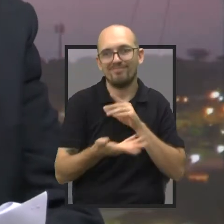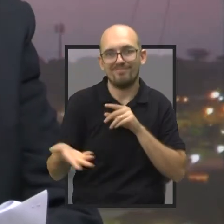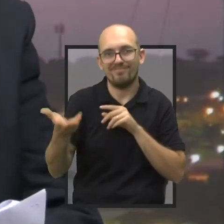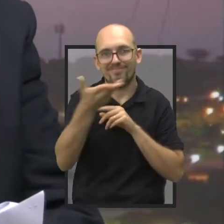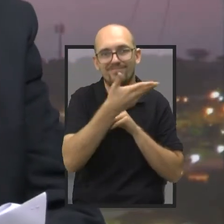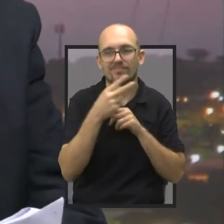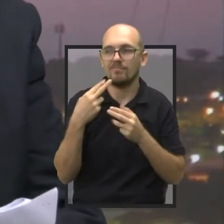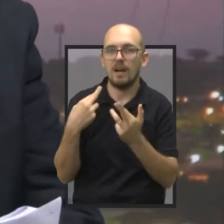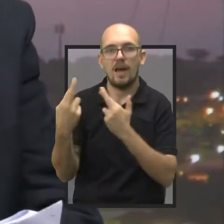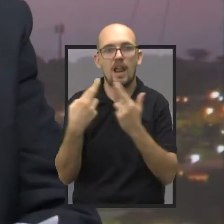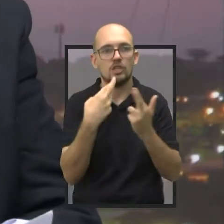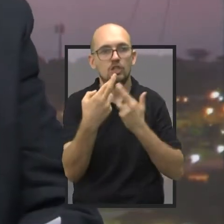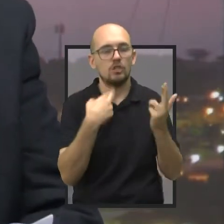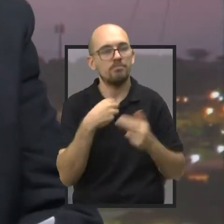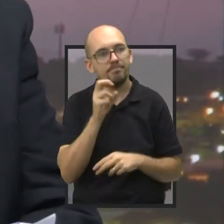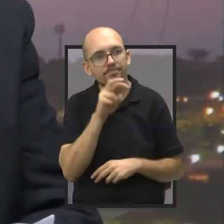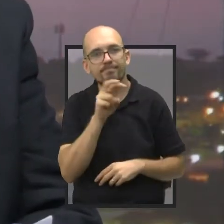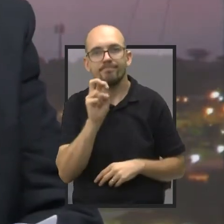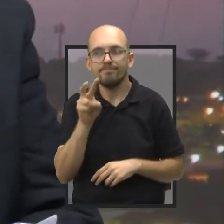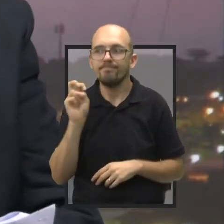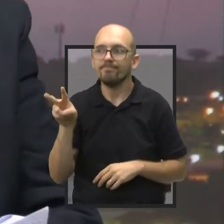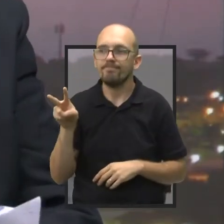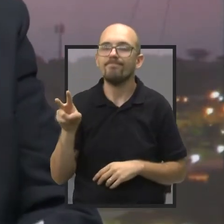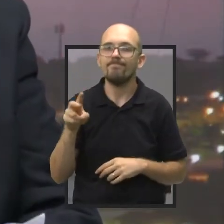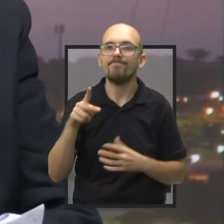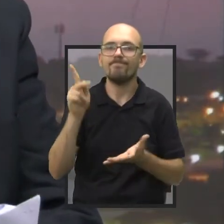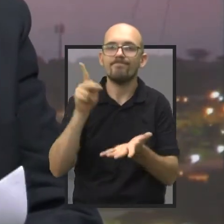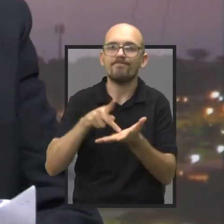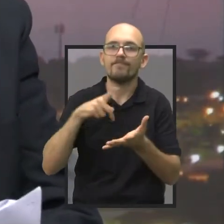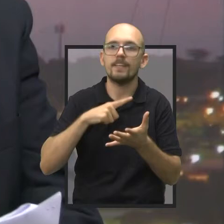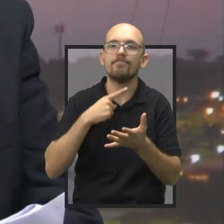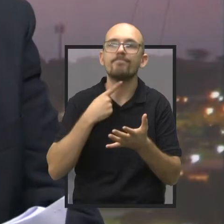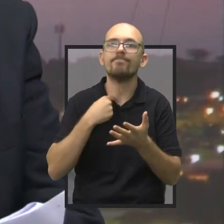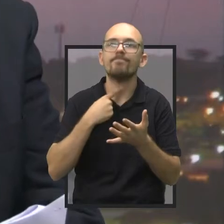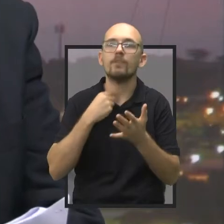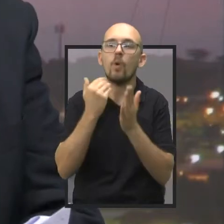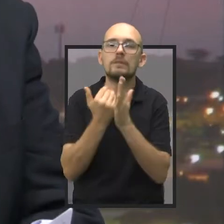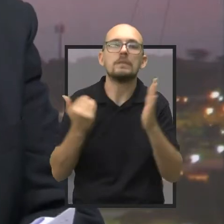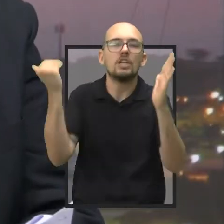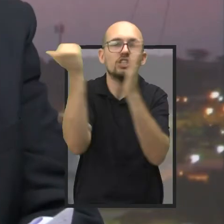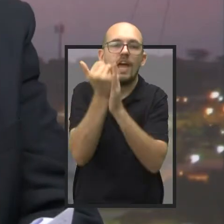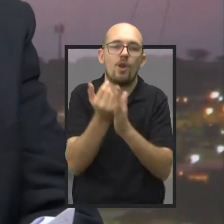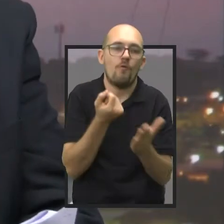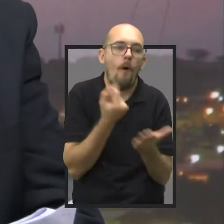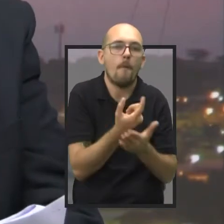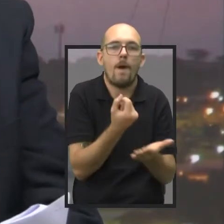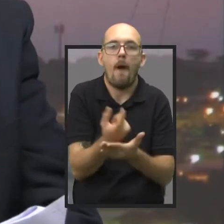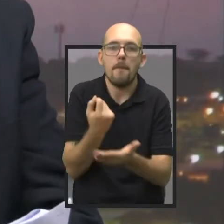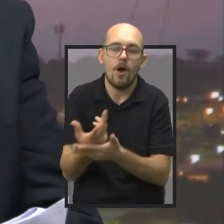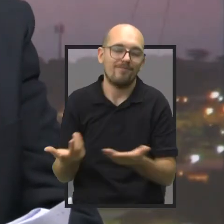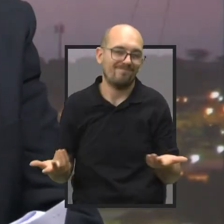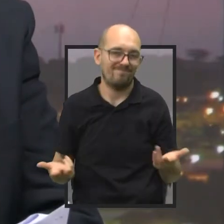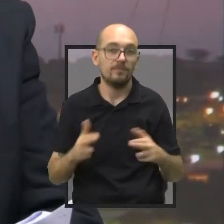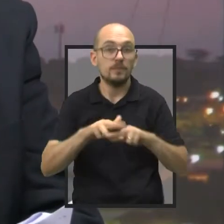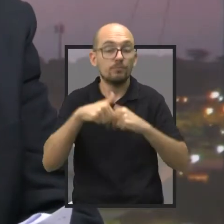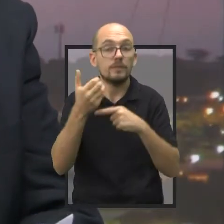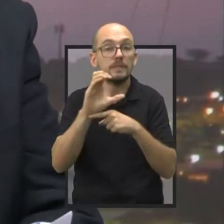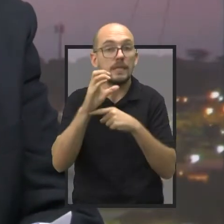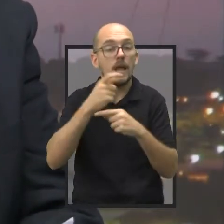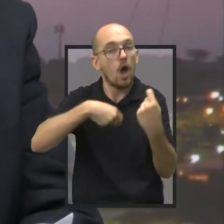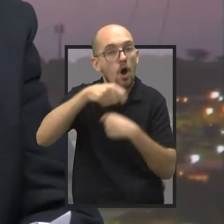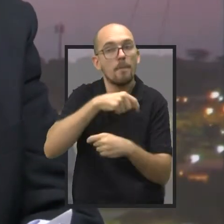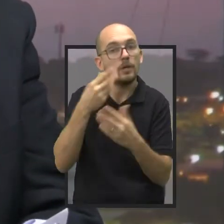nossas relações comerciais, há também esse exagero de consumo. Então a ciência econômica foi criada para